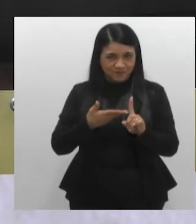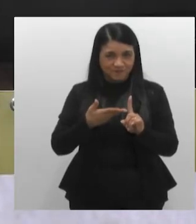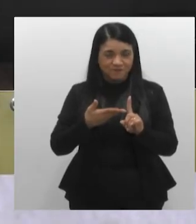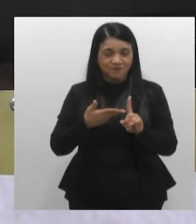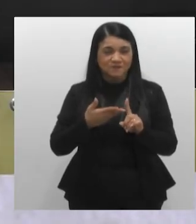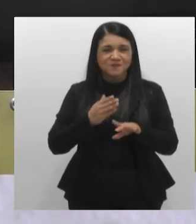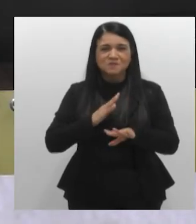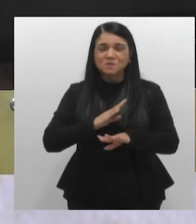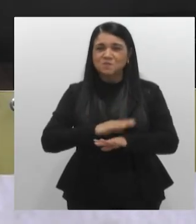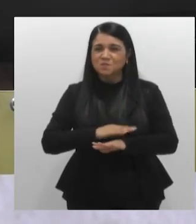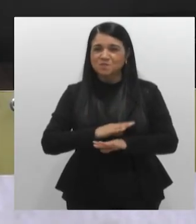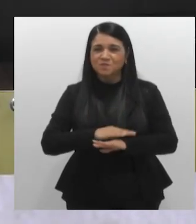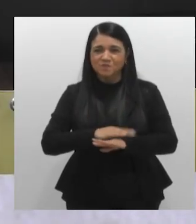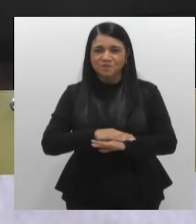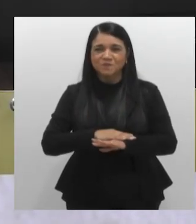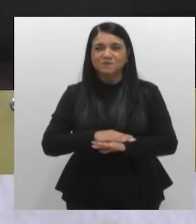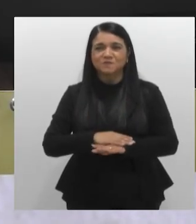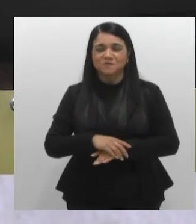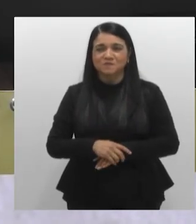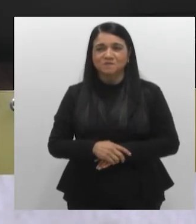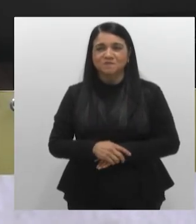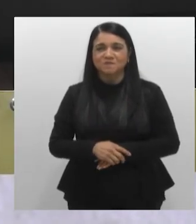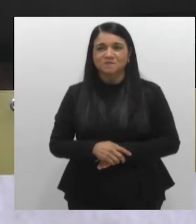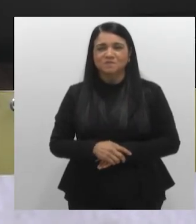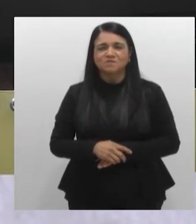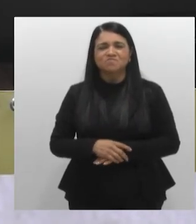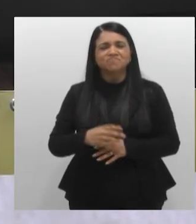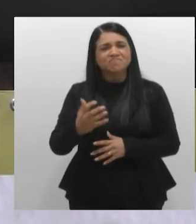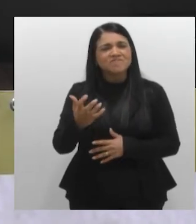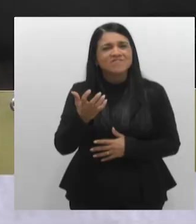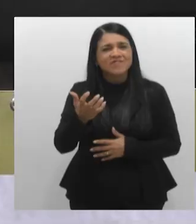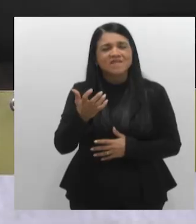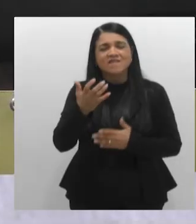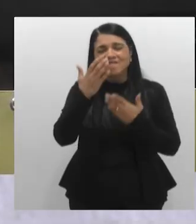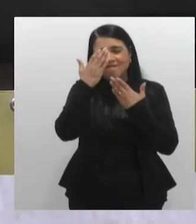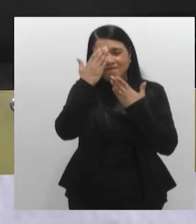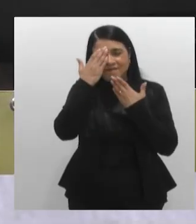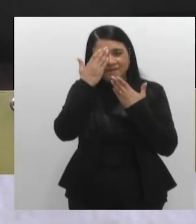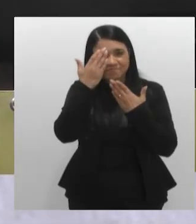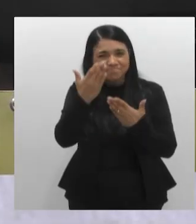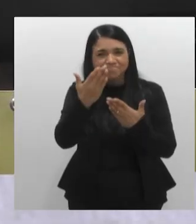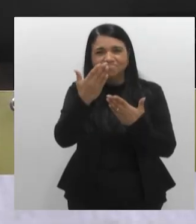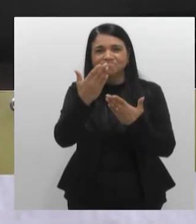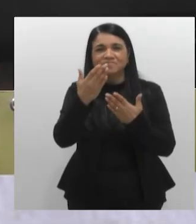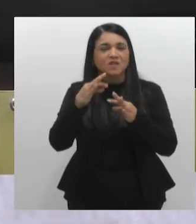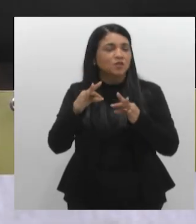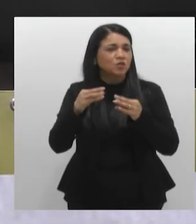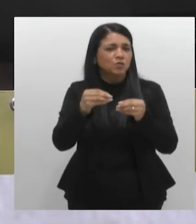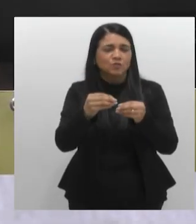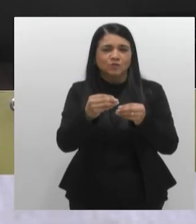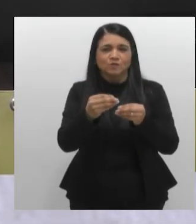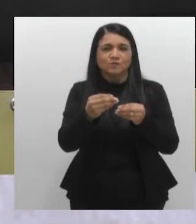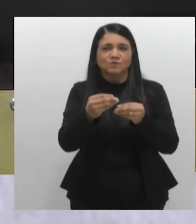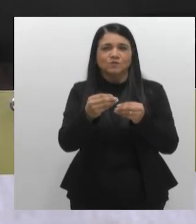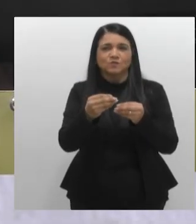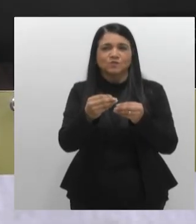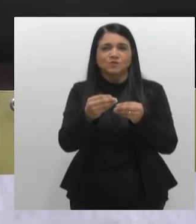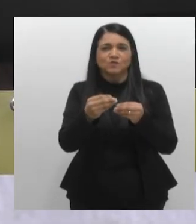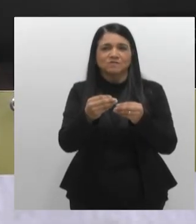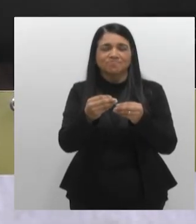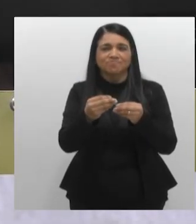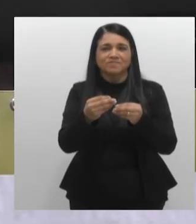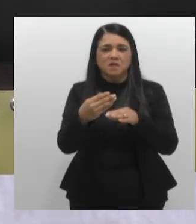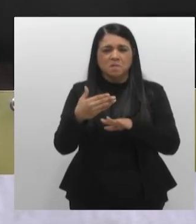desse momento. Nós queremos muito agradecer a todos que estão conosco, que